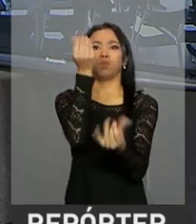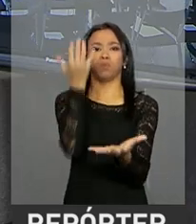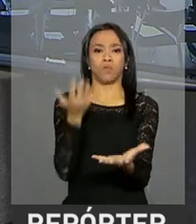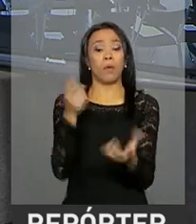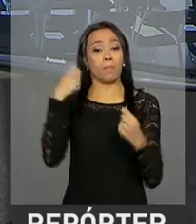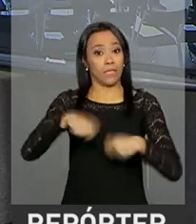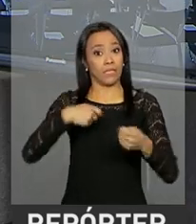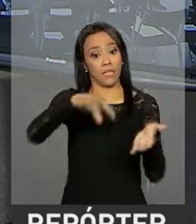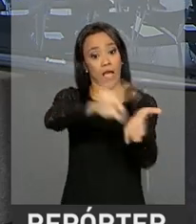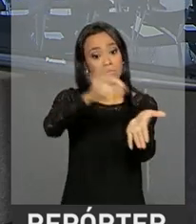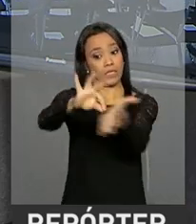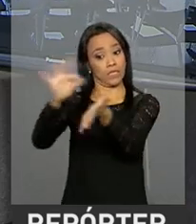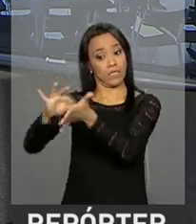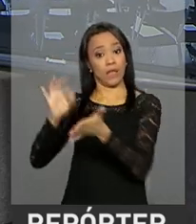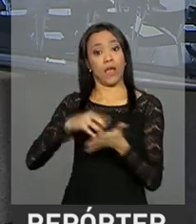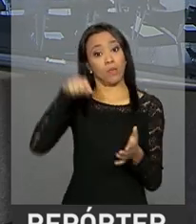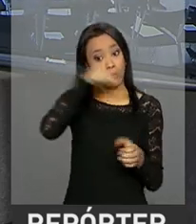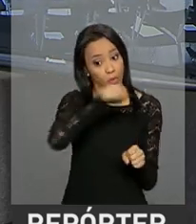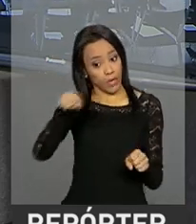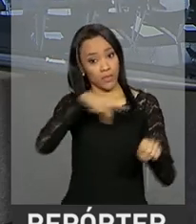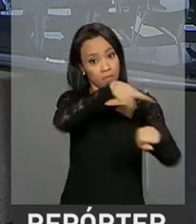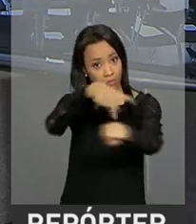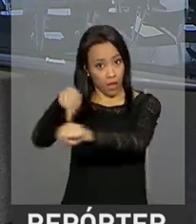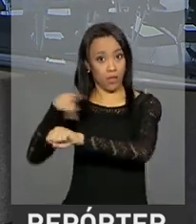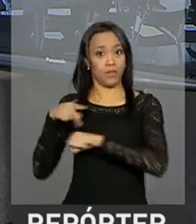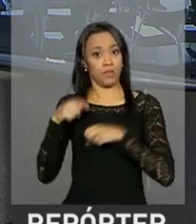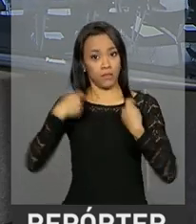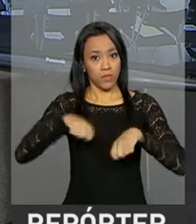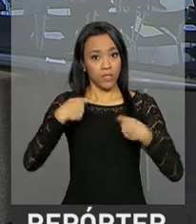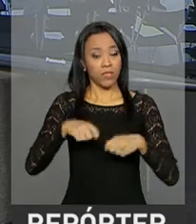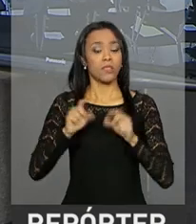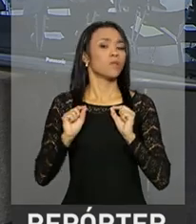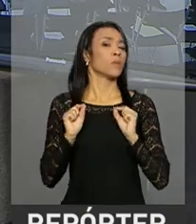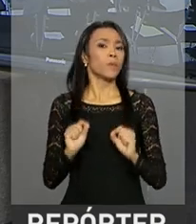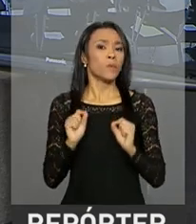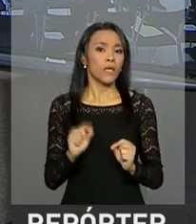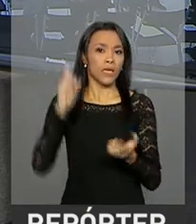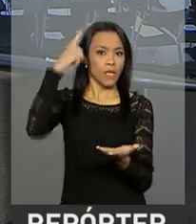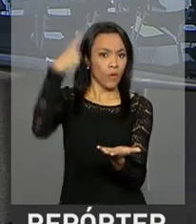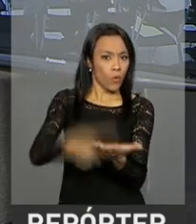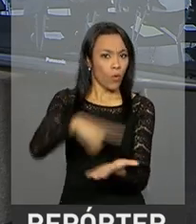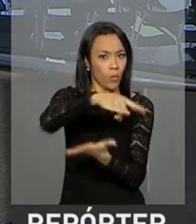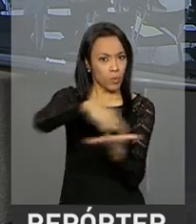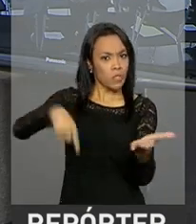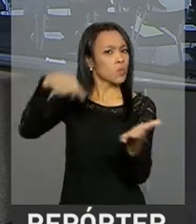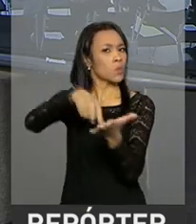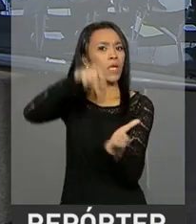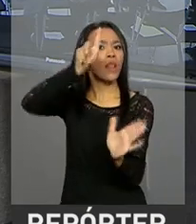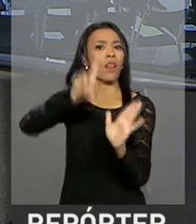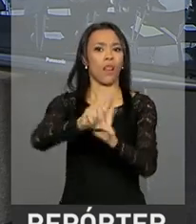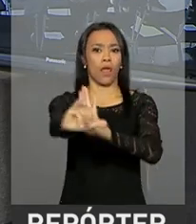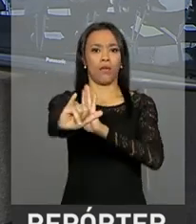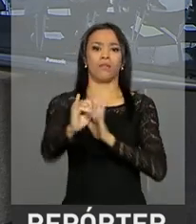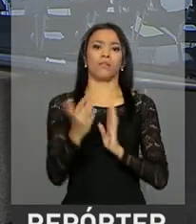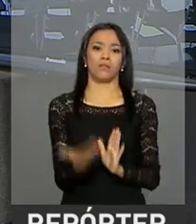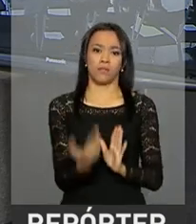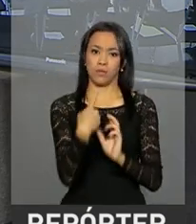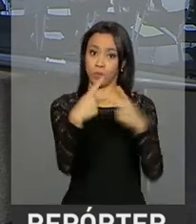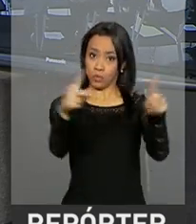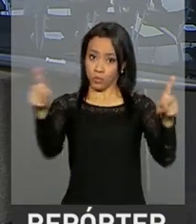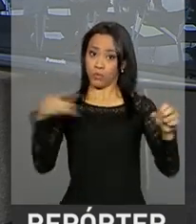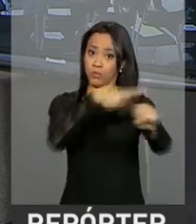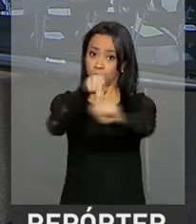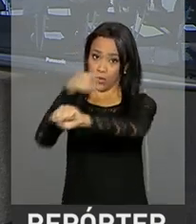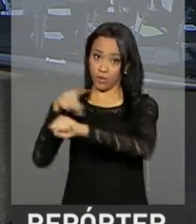ser ratificado, portanto, por esses países, ou seja, esses países precisam transformar o acordo em leis nacionais. E bom, Renata,